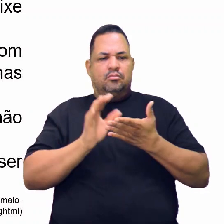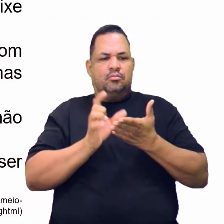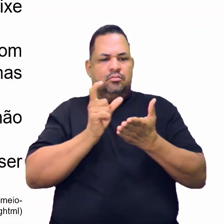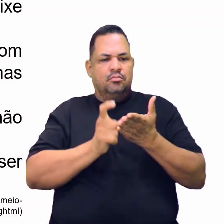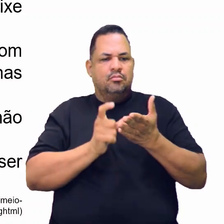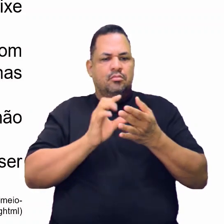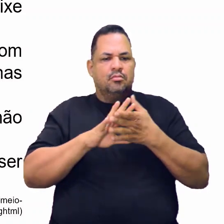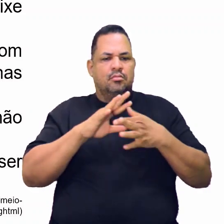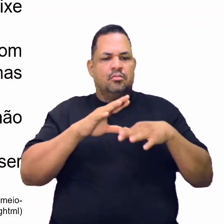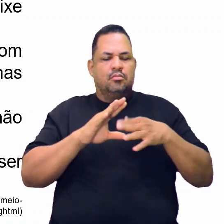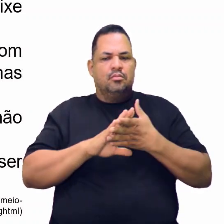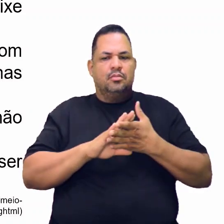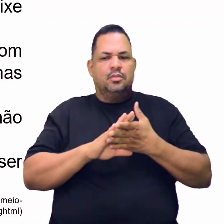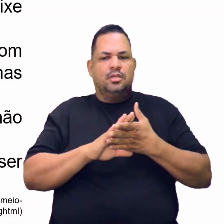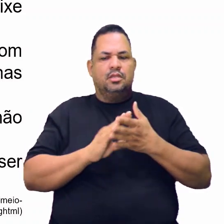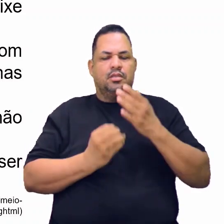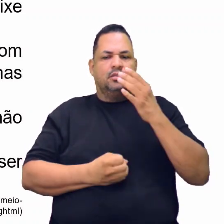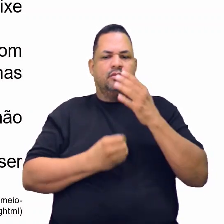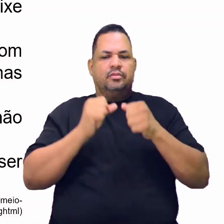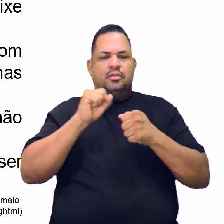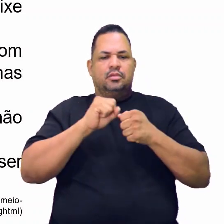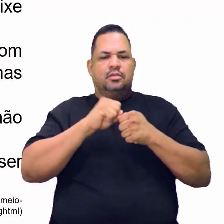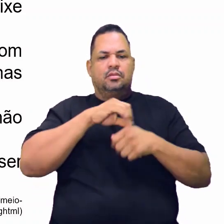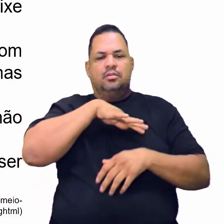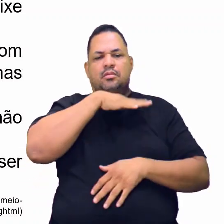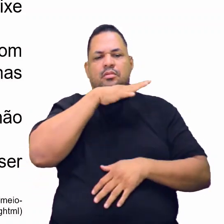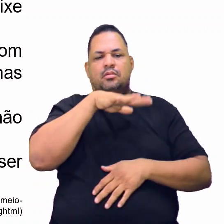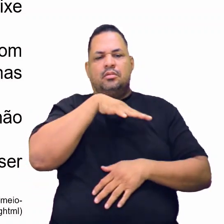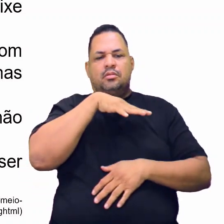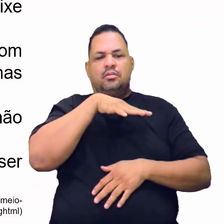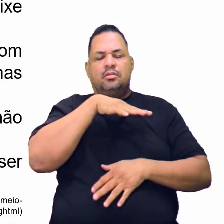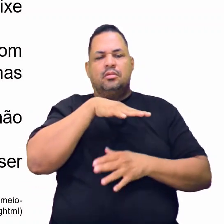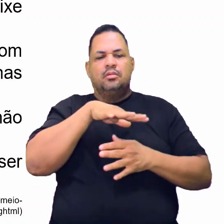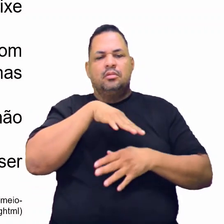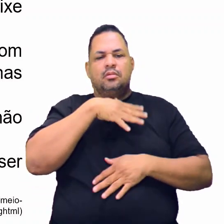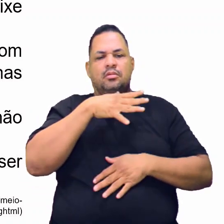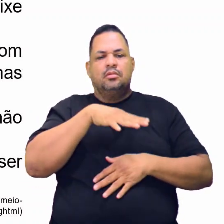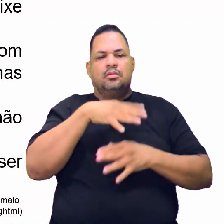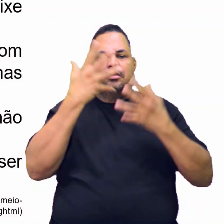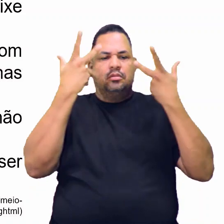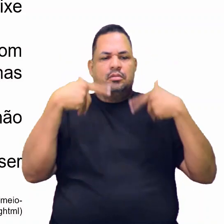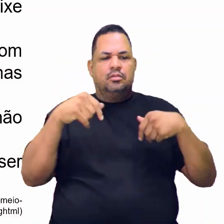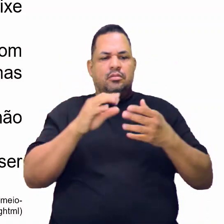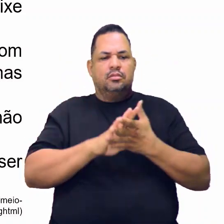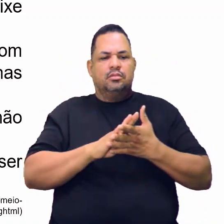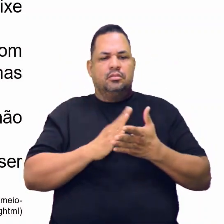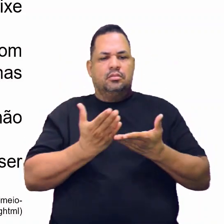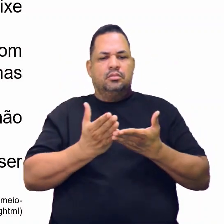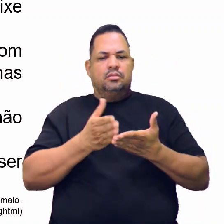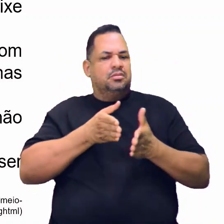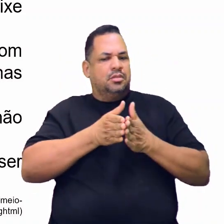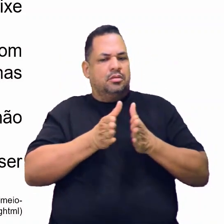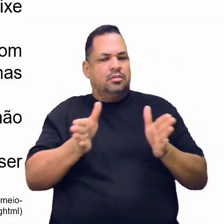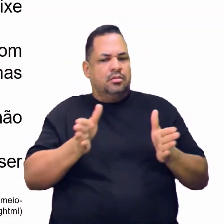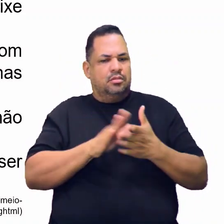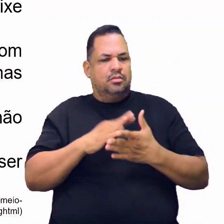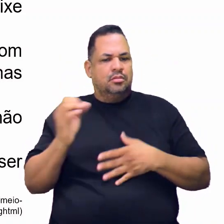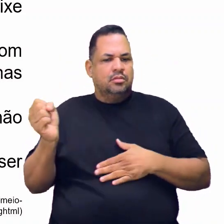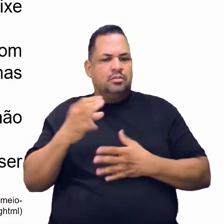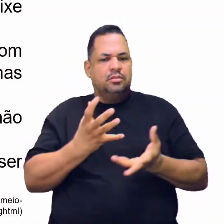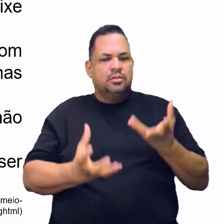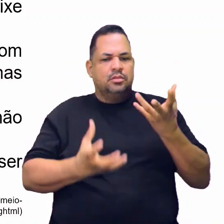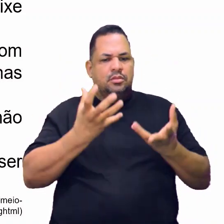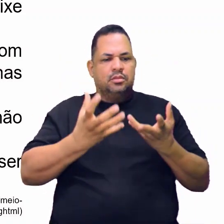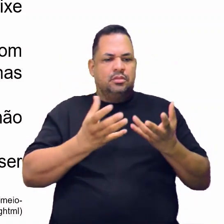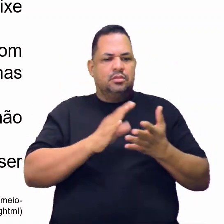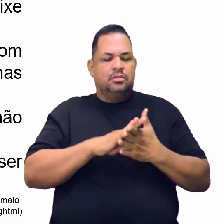origem animal. 6, cumpra as regras de visitação, não abra novas trilhas, não acenda fogueiras,